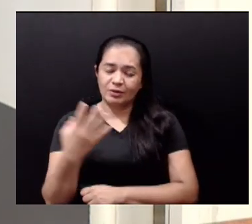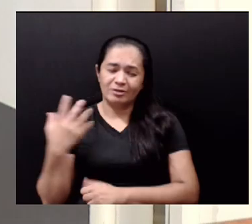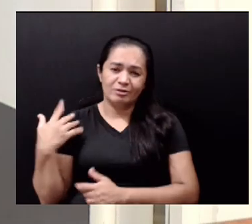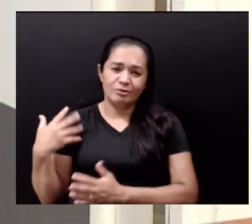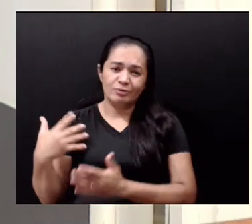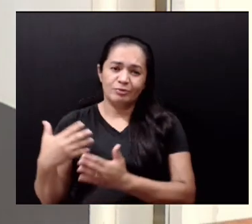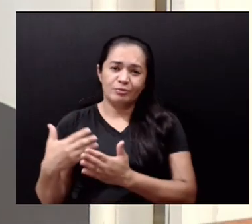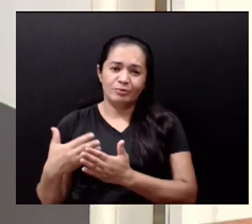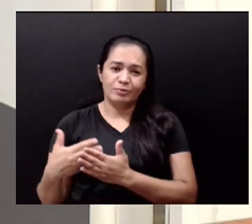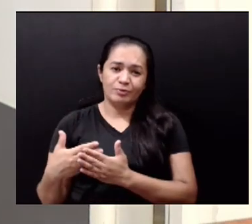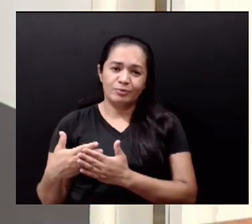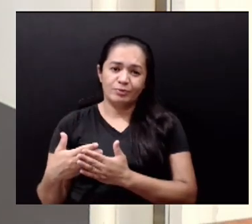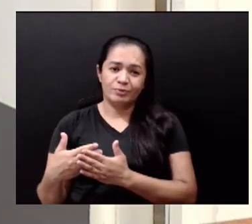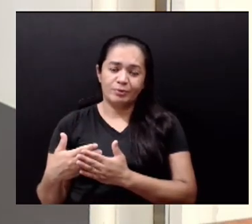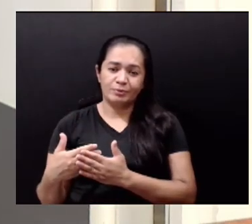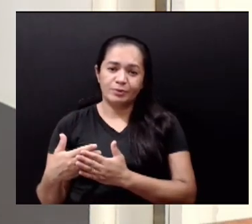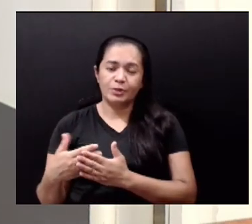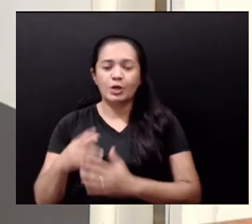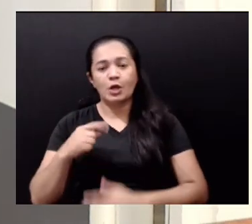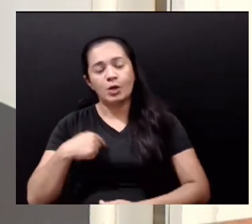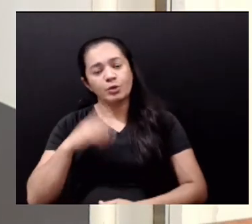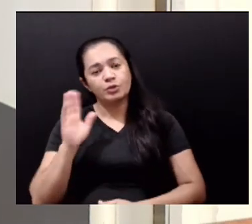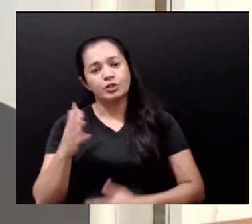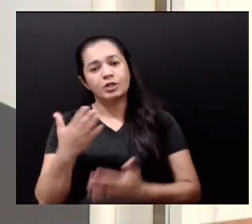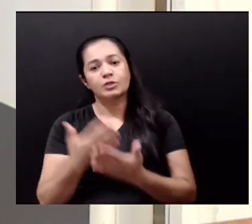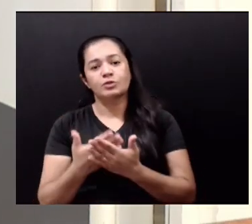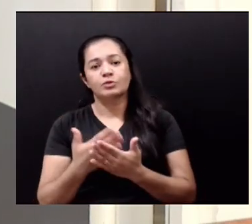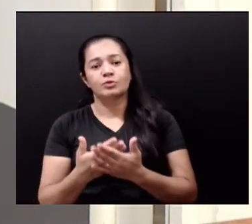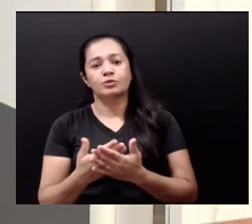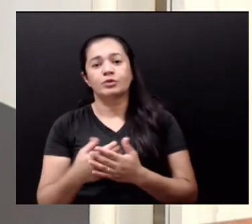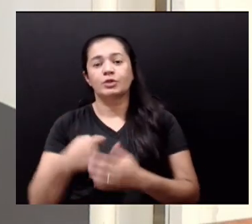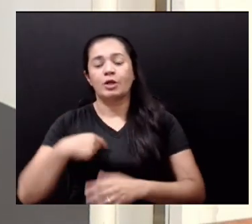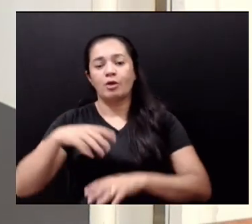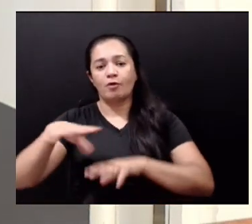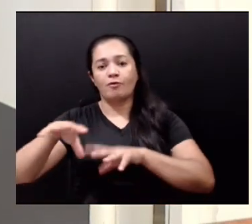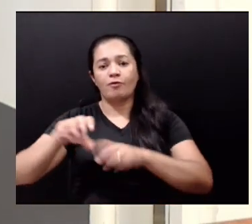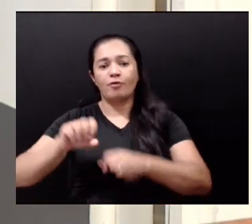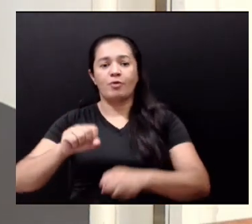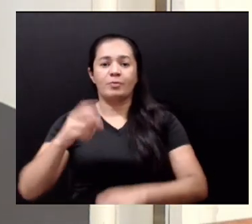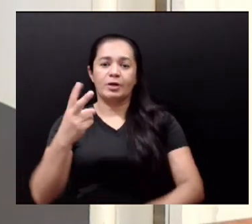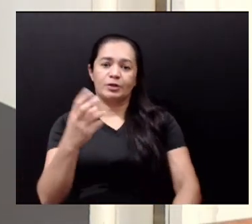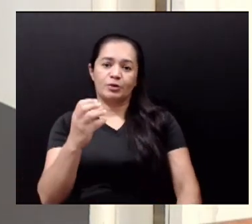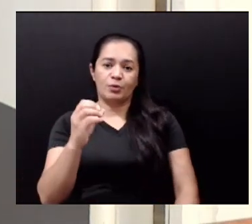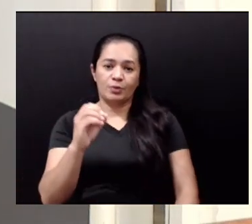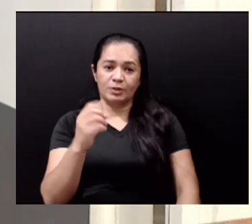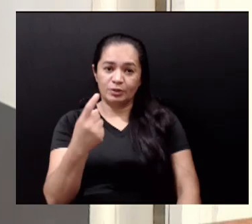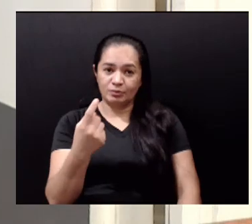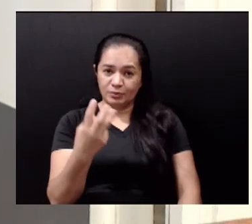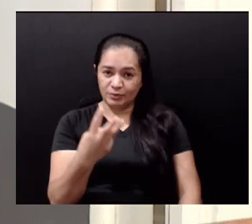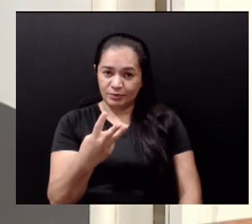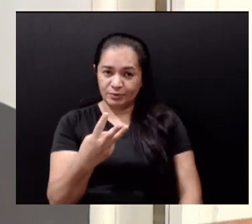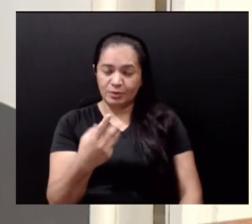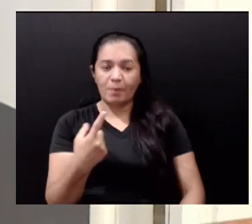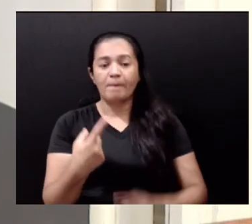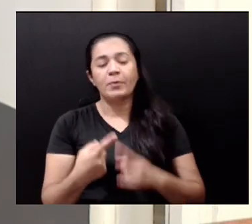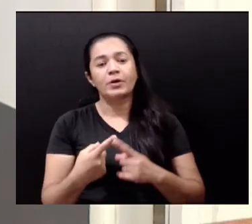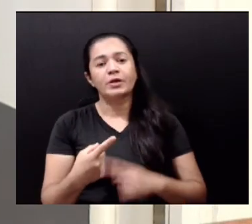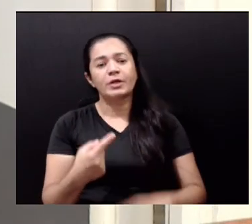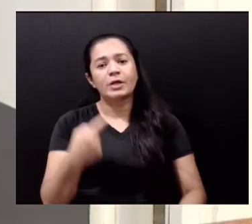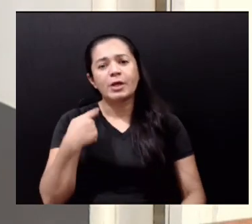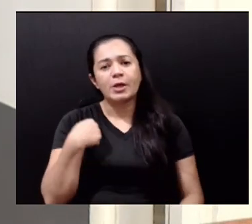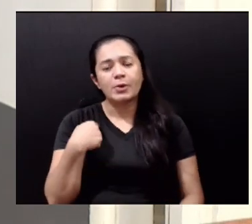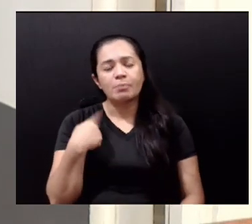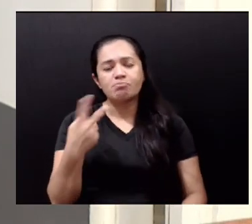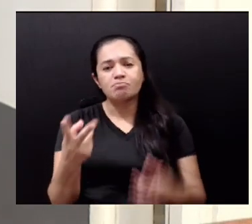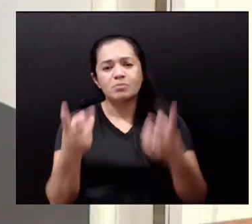2013, e aí meu mestrado foi em relação ao que a psicologia tinha a dizer sobre isso, porque eu pude perceber